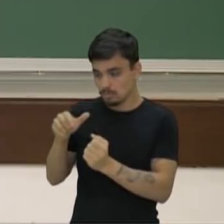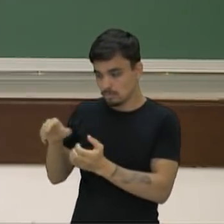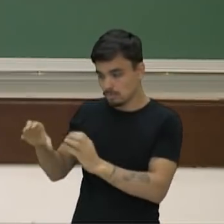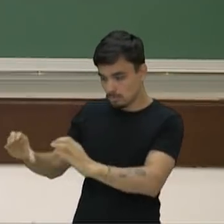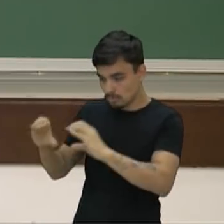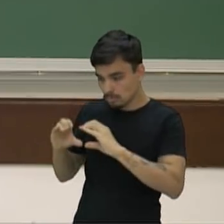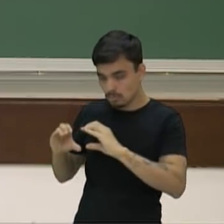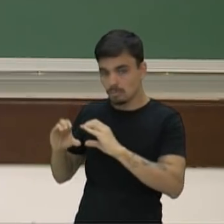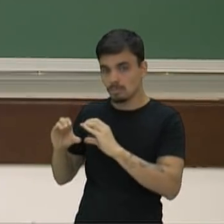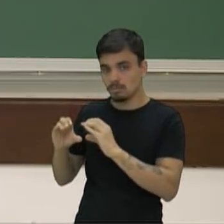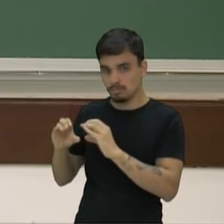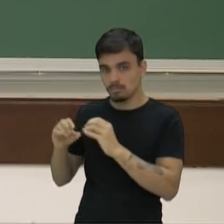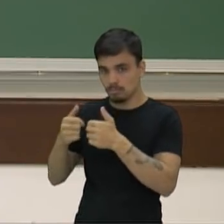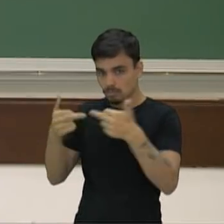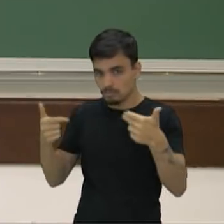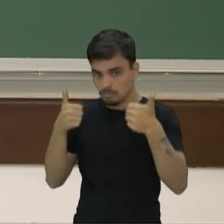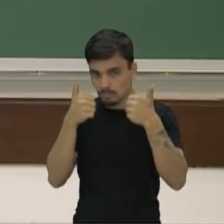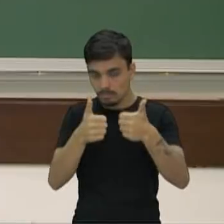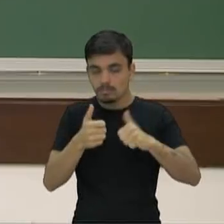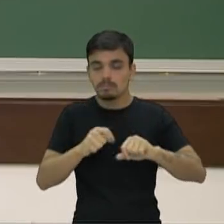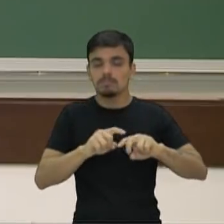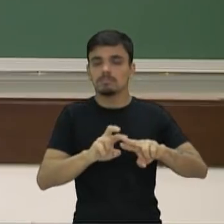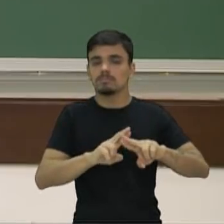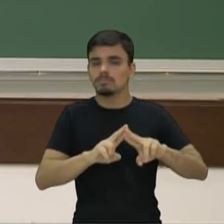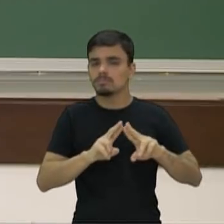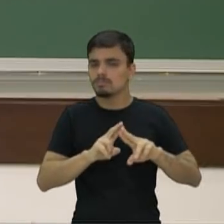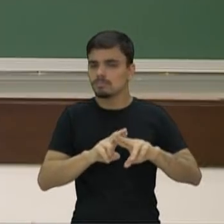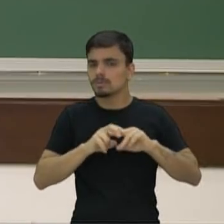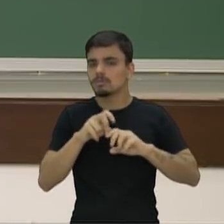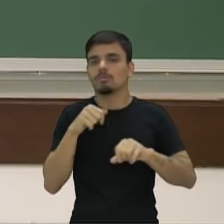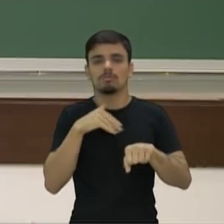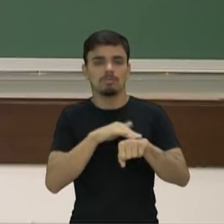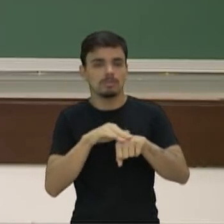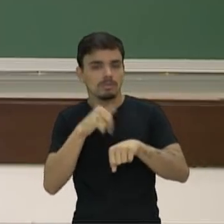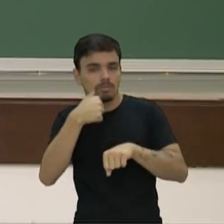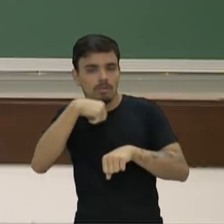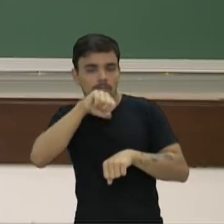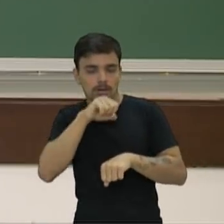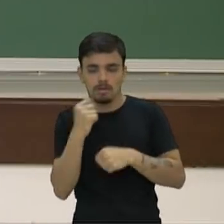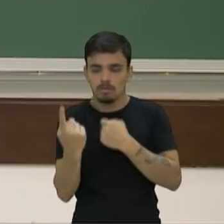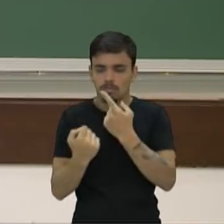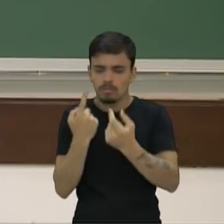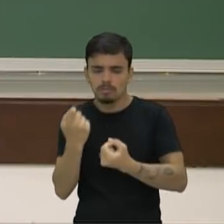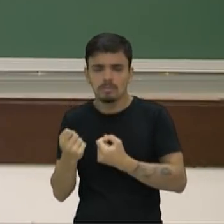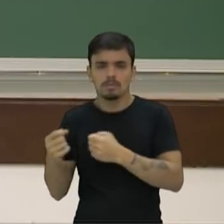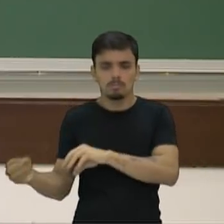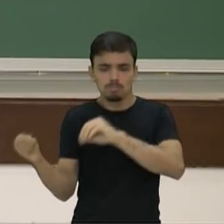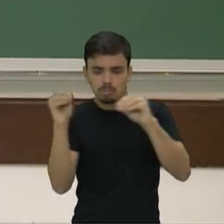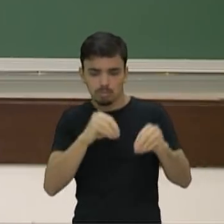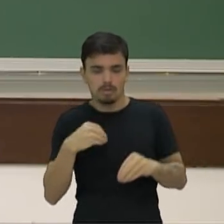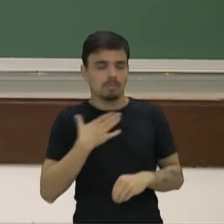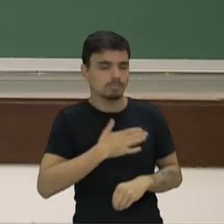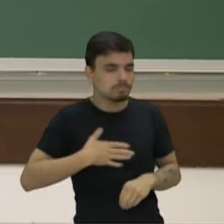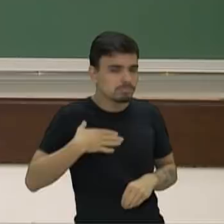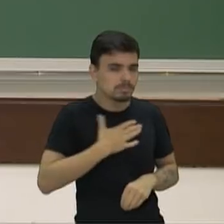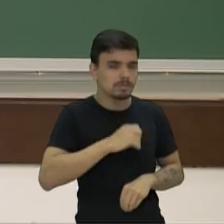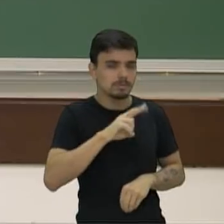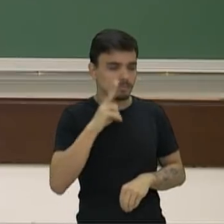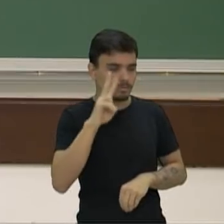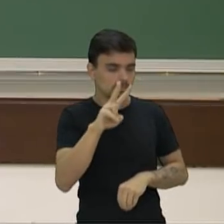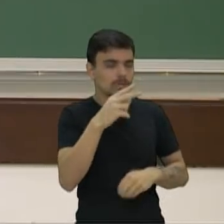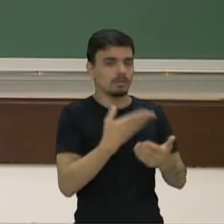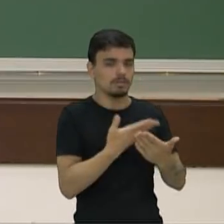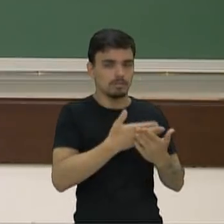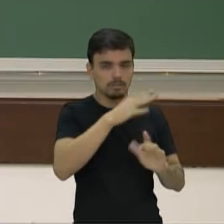impresso. Então, inclusive eu conversando com algumas mães, poxa, meu filho agora migrou e gostou e agora só está no sistema do Aula Paraná, está